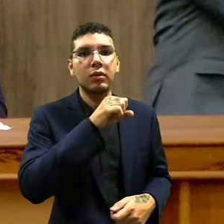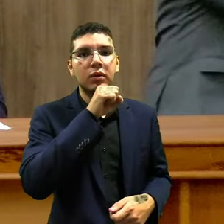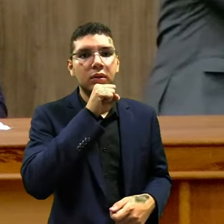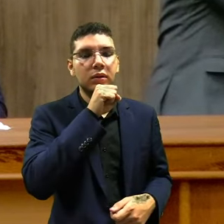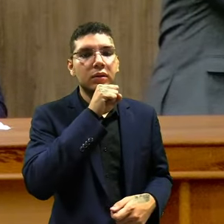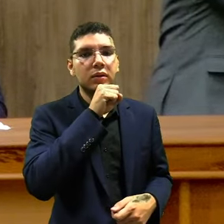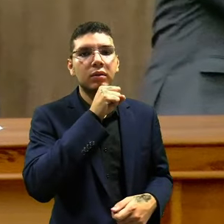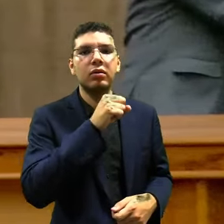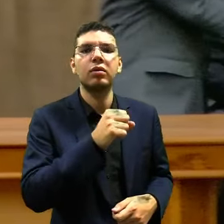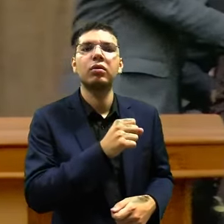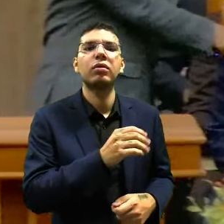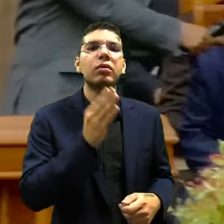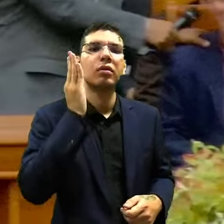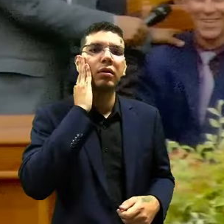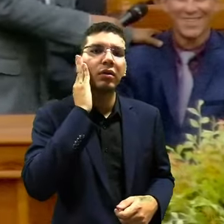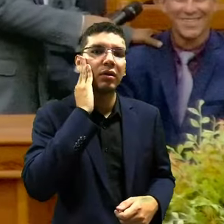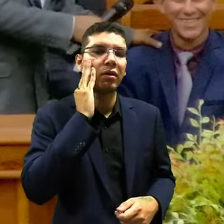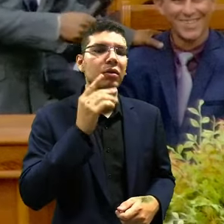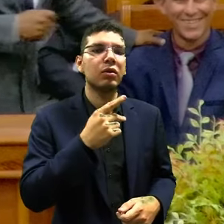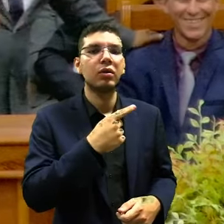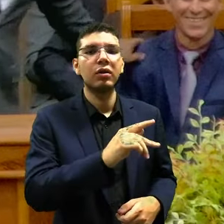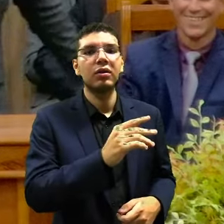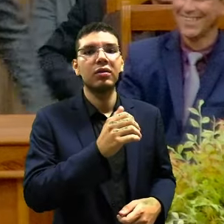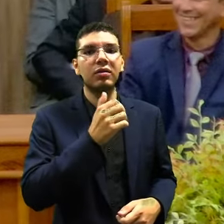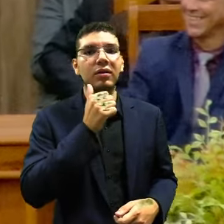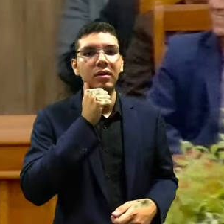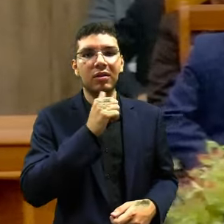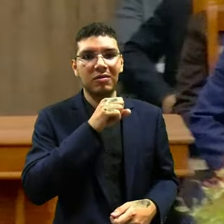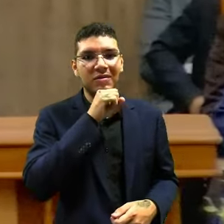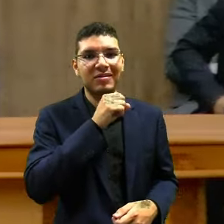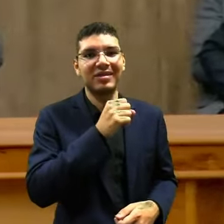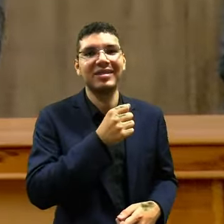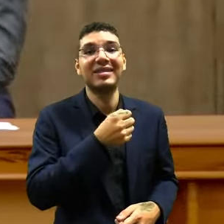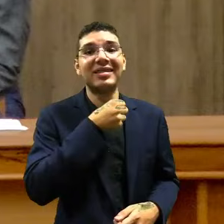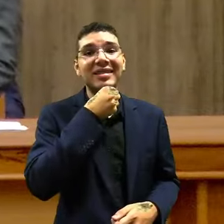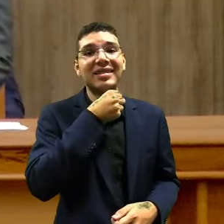avô não me lembro é muito criança